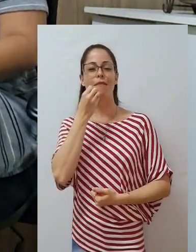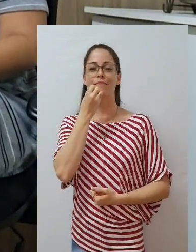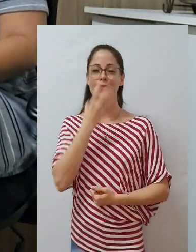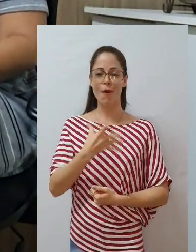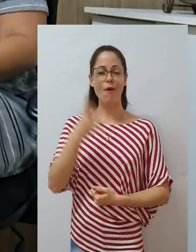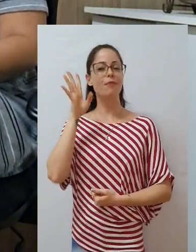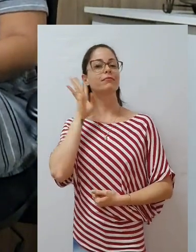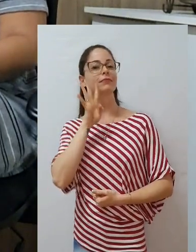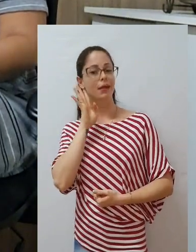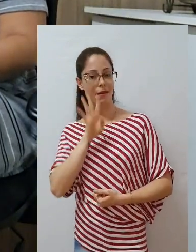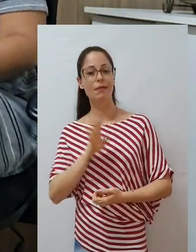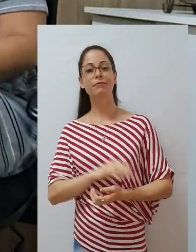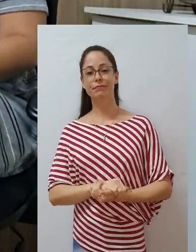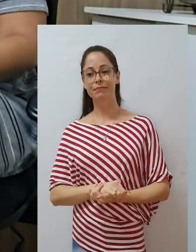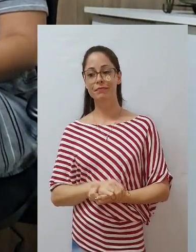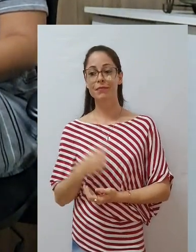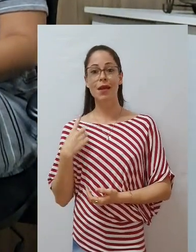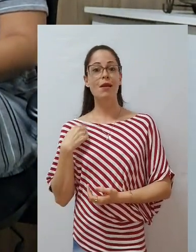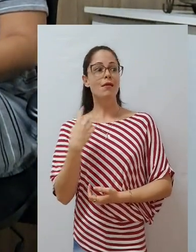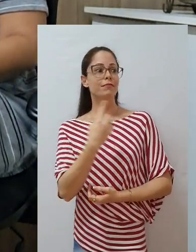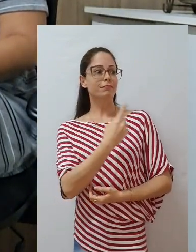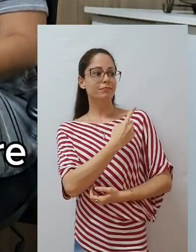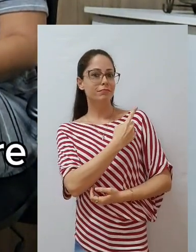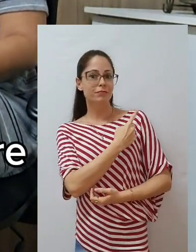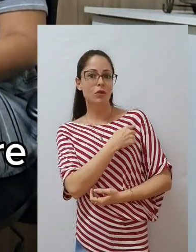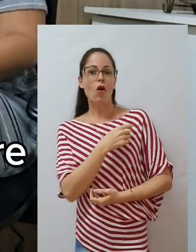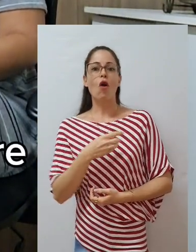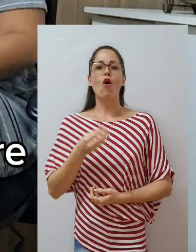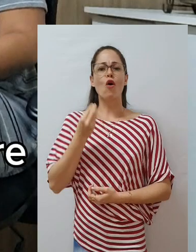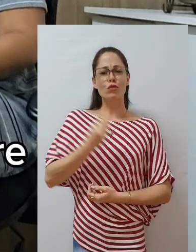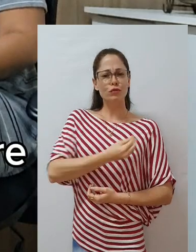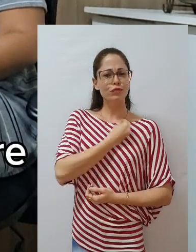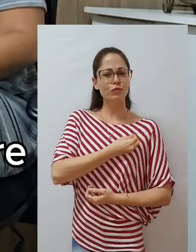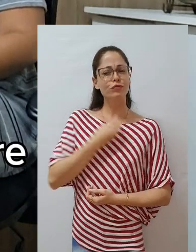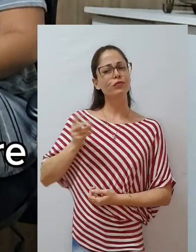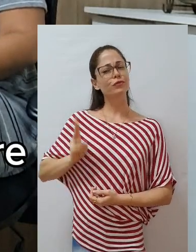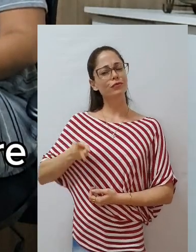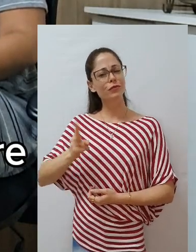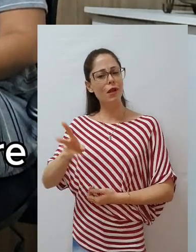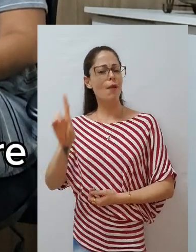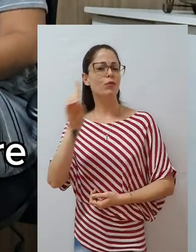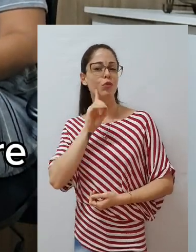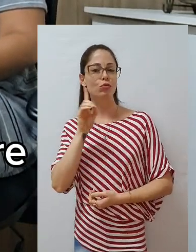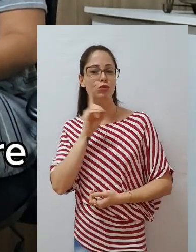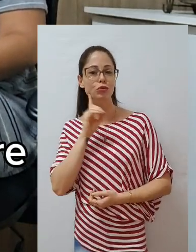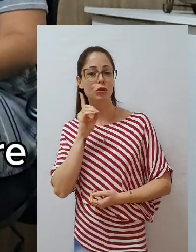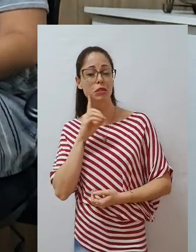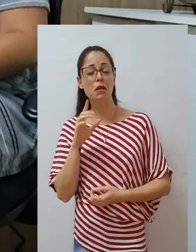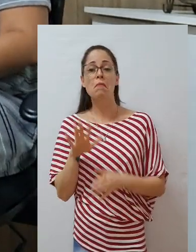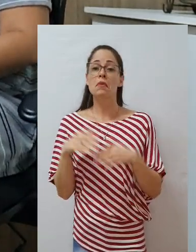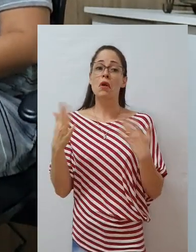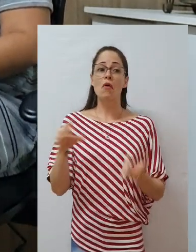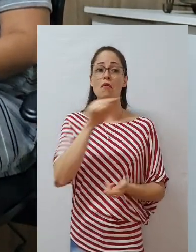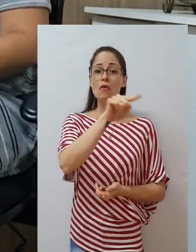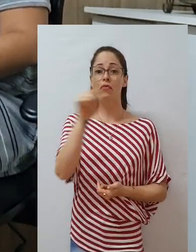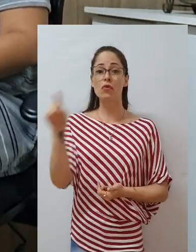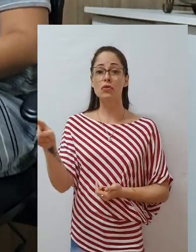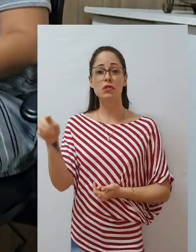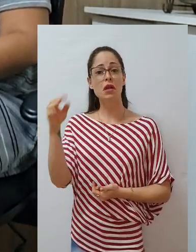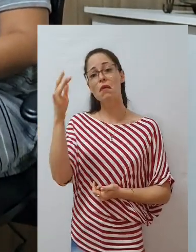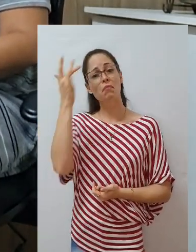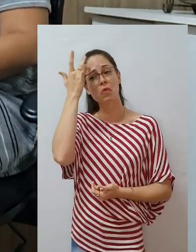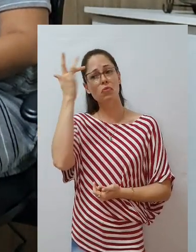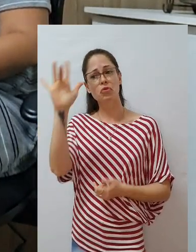pertinente ao que a gente convive e que muitas pessoas desconhecem sobre esse assunto, né? E já